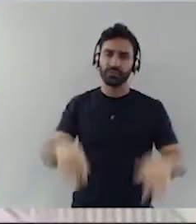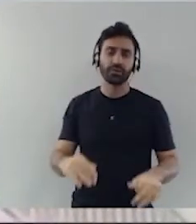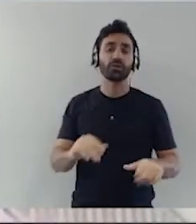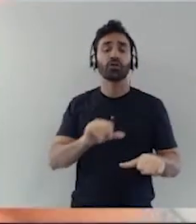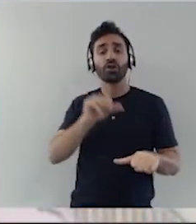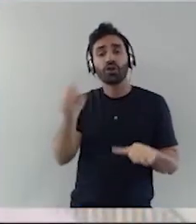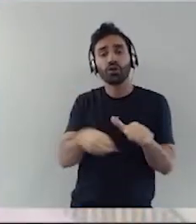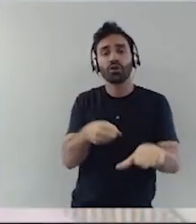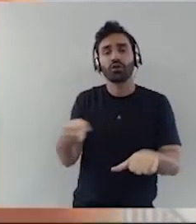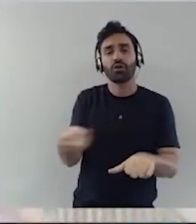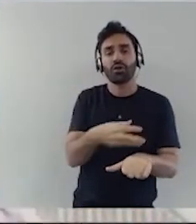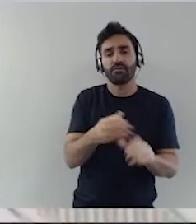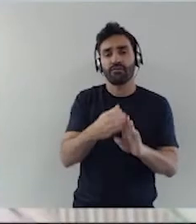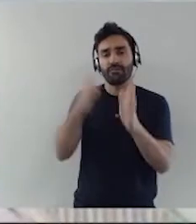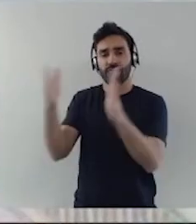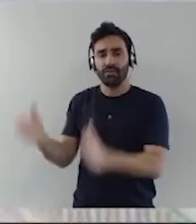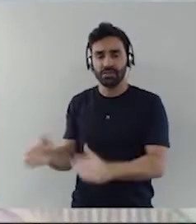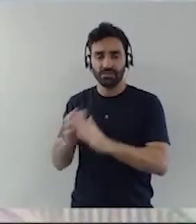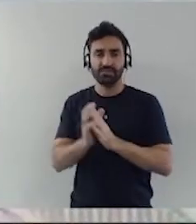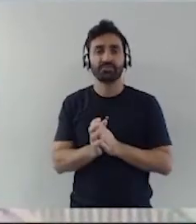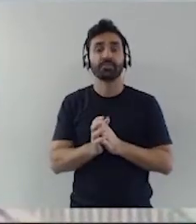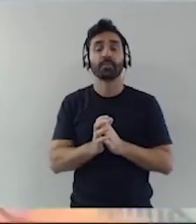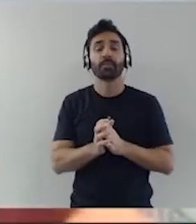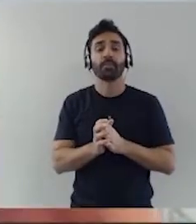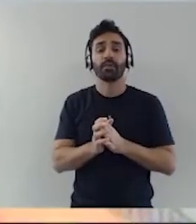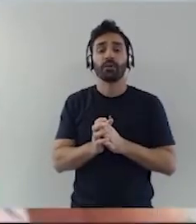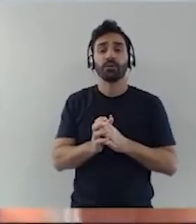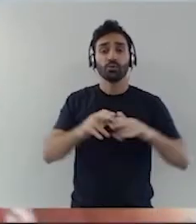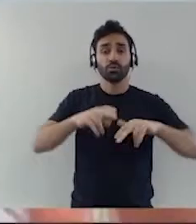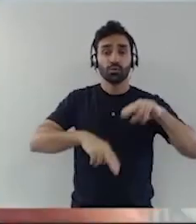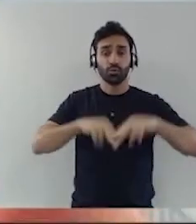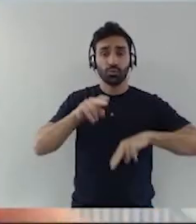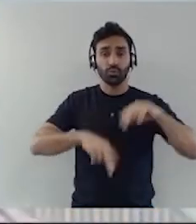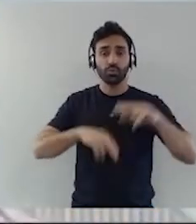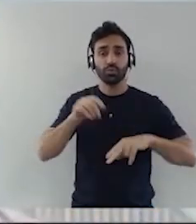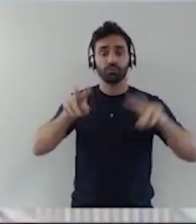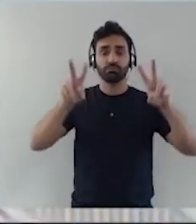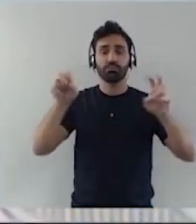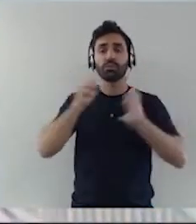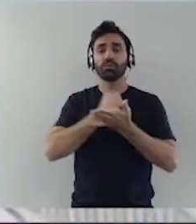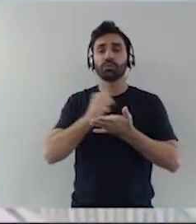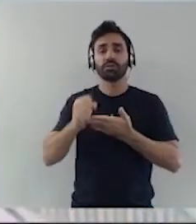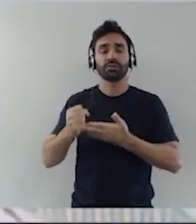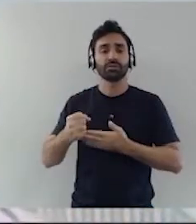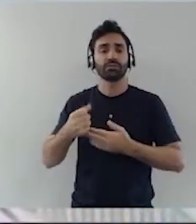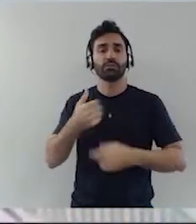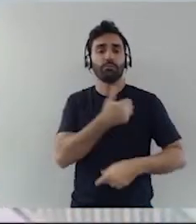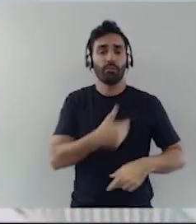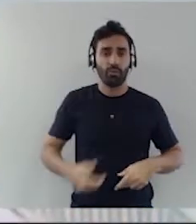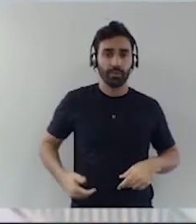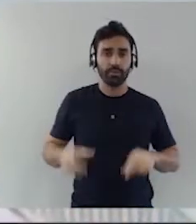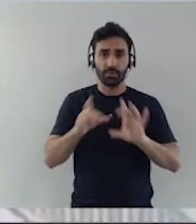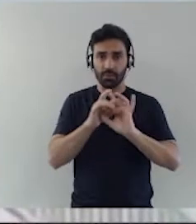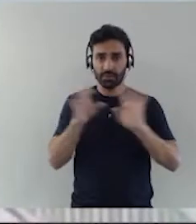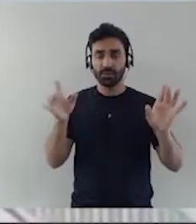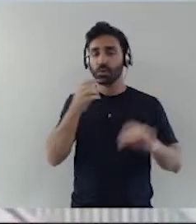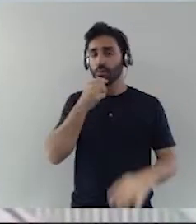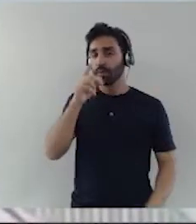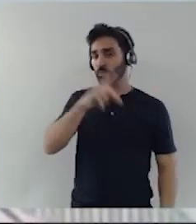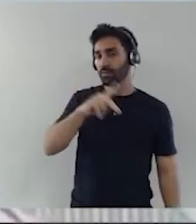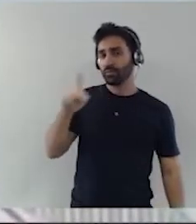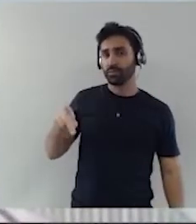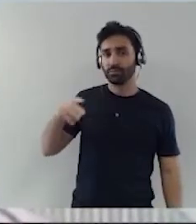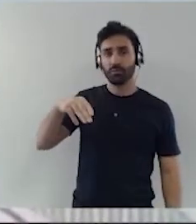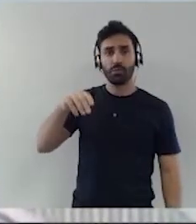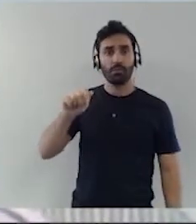artigo que foi publicado em junho, no Jota, Contratações Públicas e Democracia, o professor Marçal,